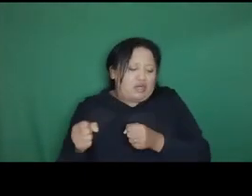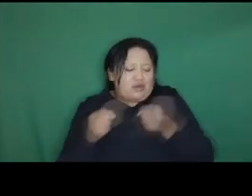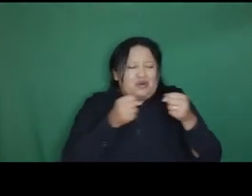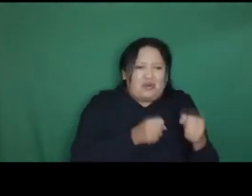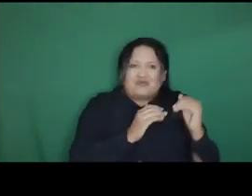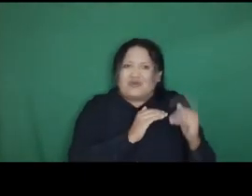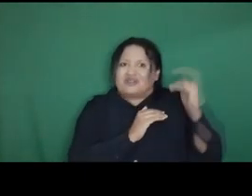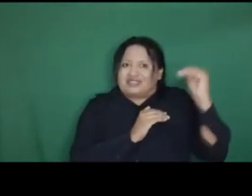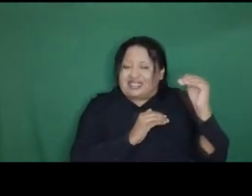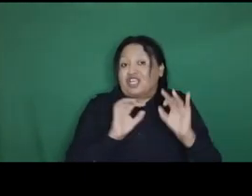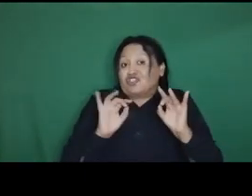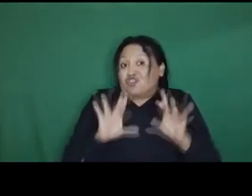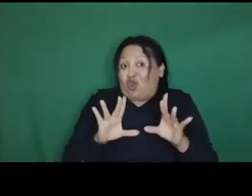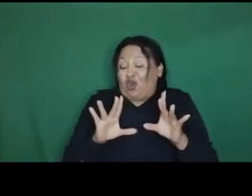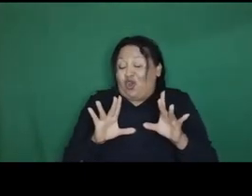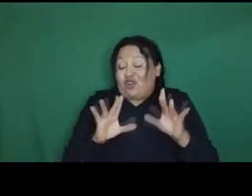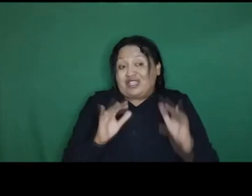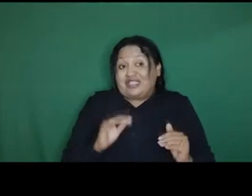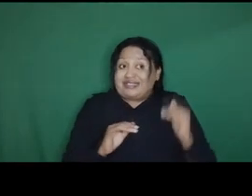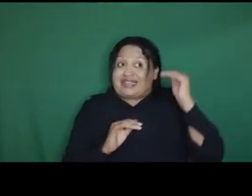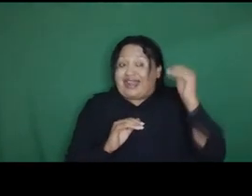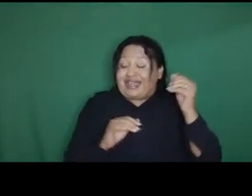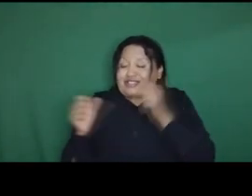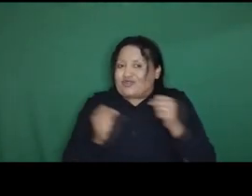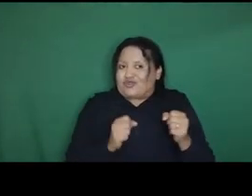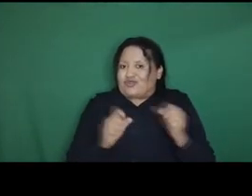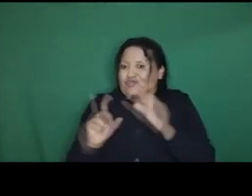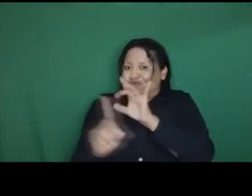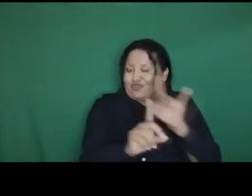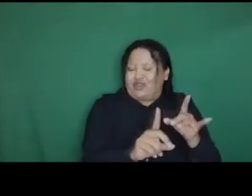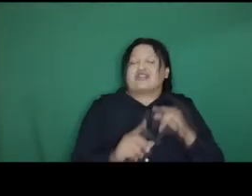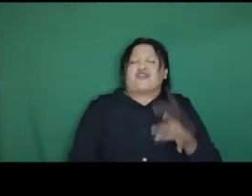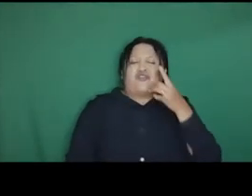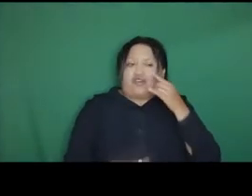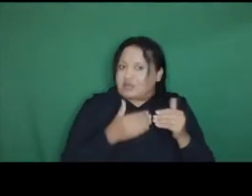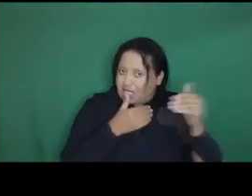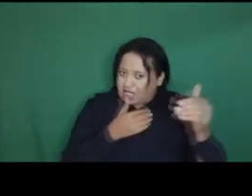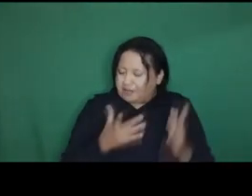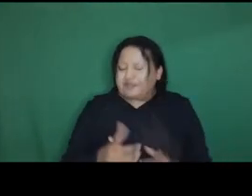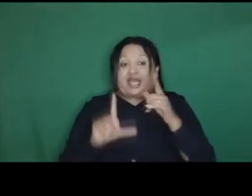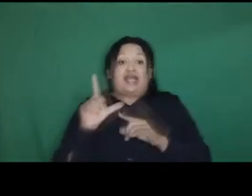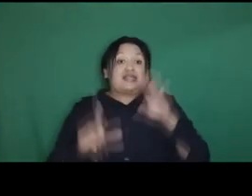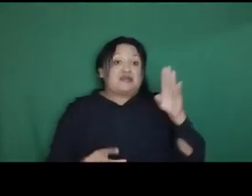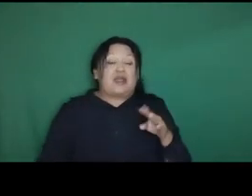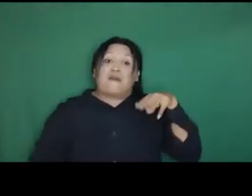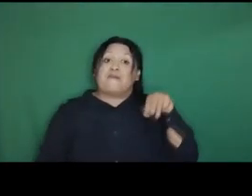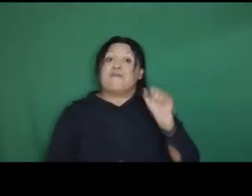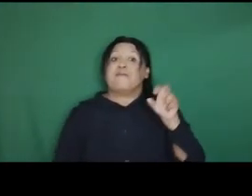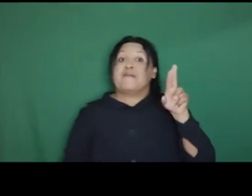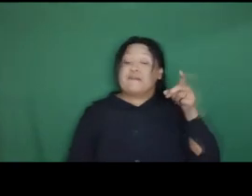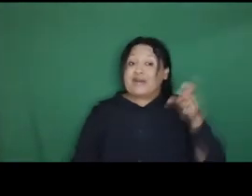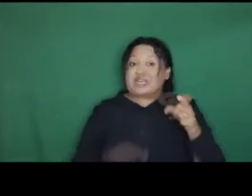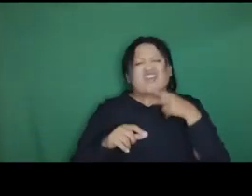sujeitos né são dominados por essa imposição de poder né então ele fala assim só que hierarquia indivíduo não